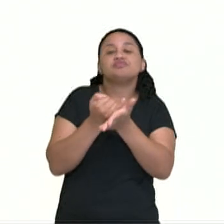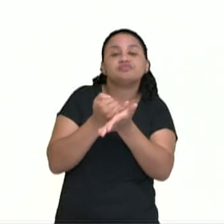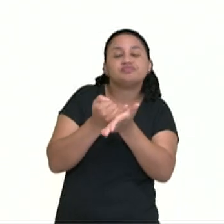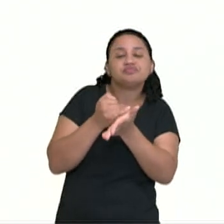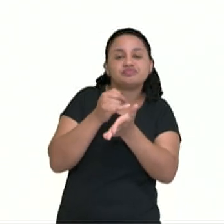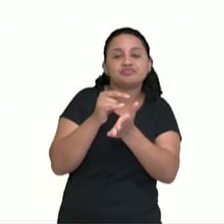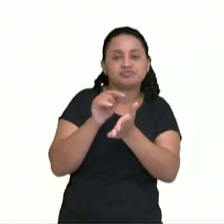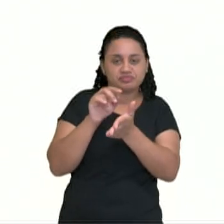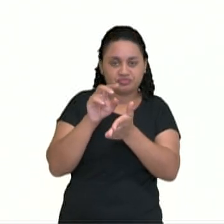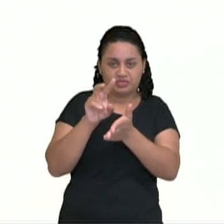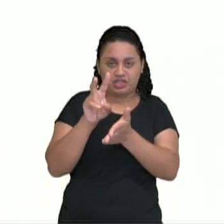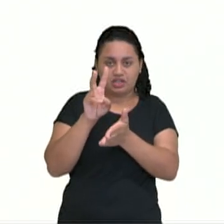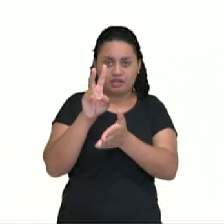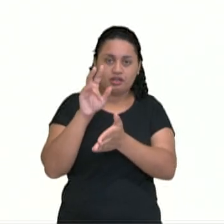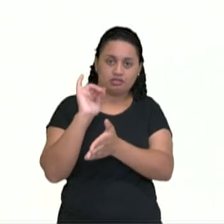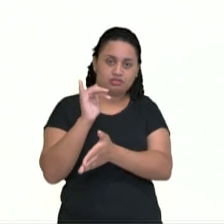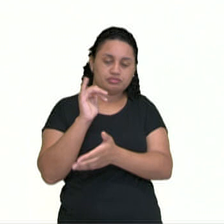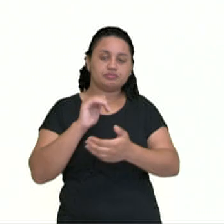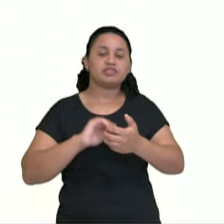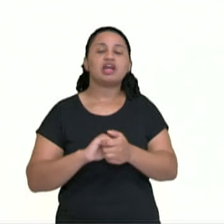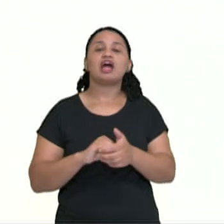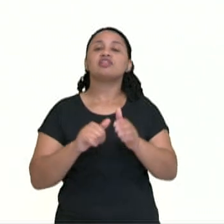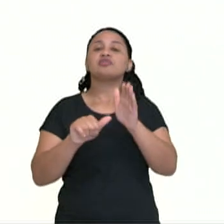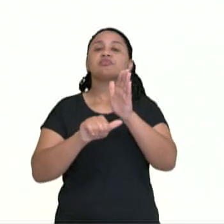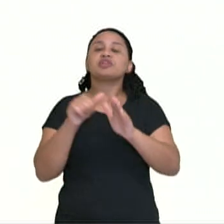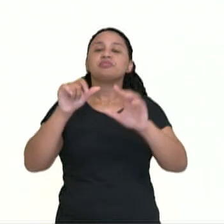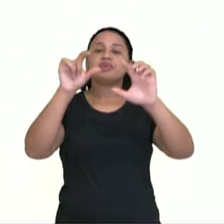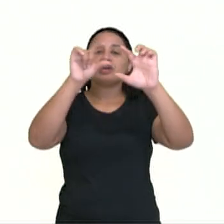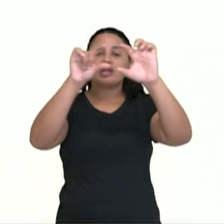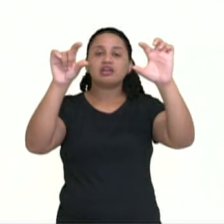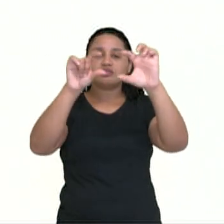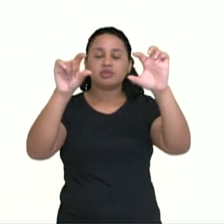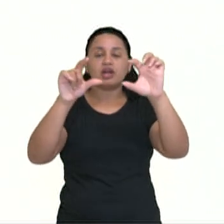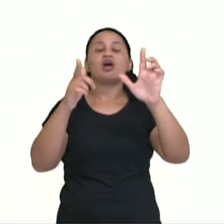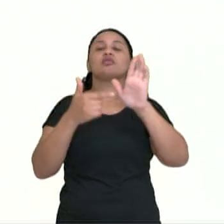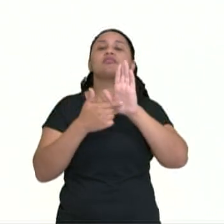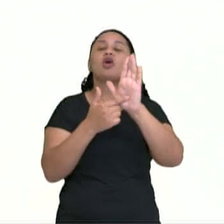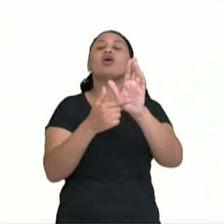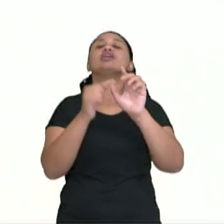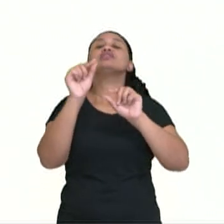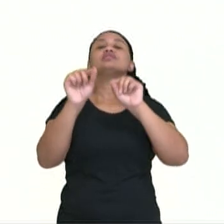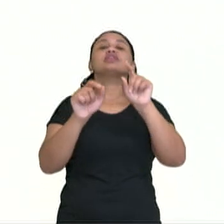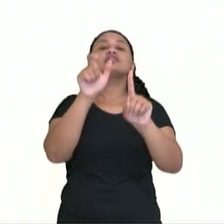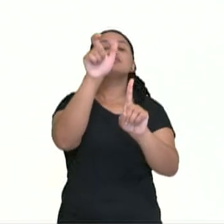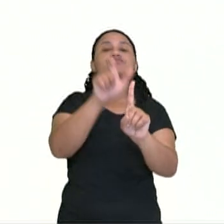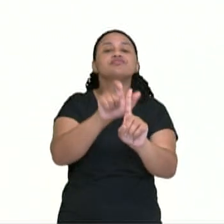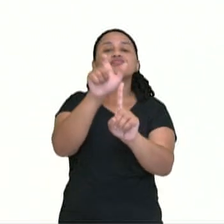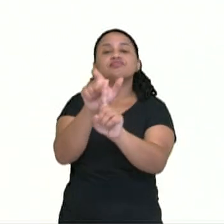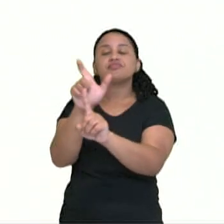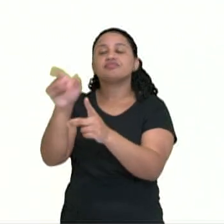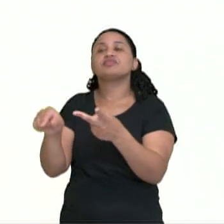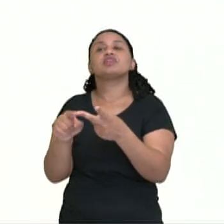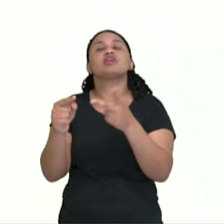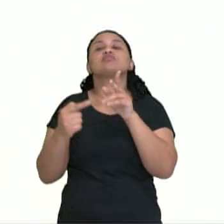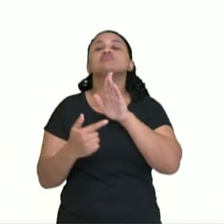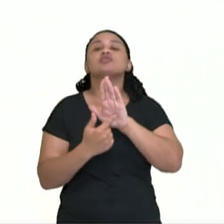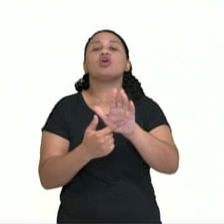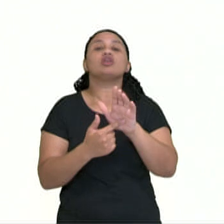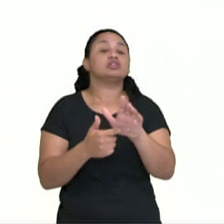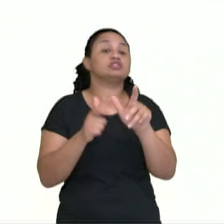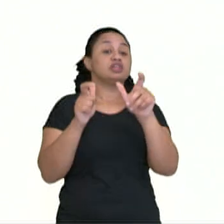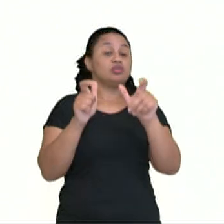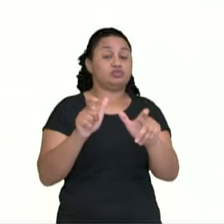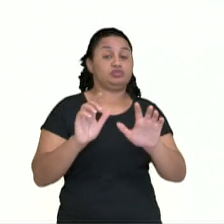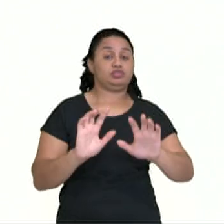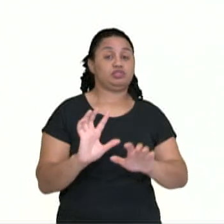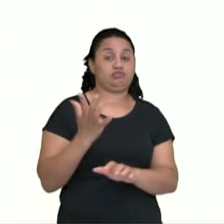primeiro parágrafo, quando ele começa a apresentar os personagens, a mostrar onde que está